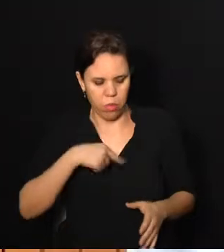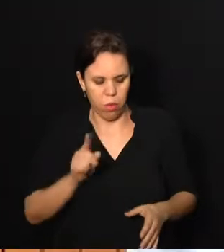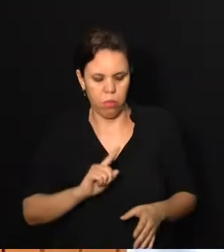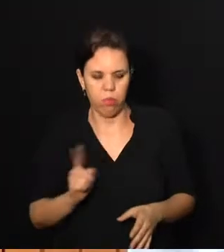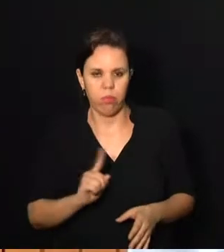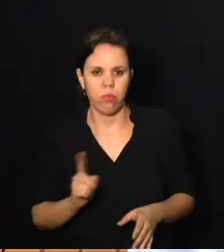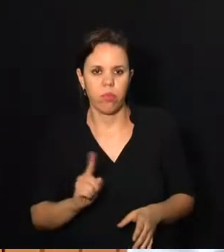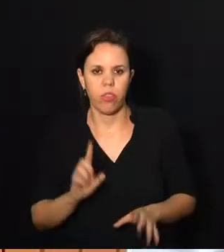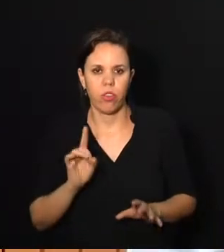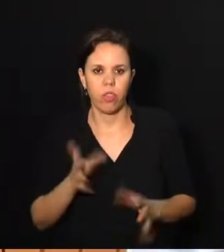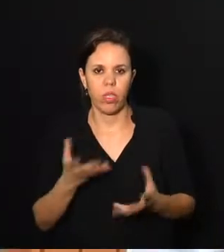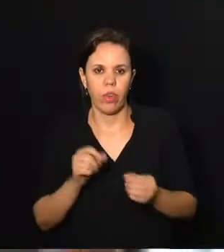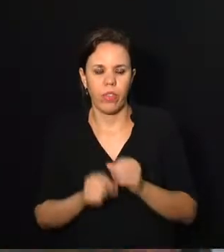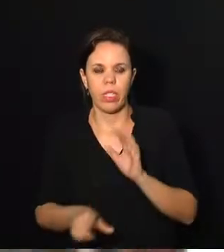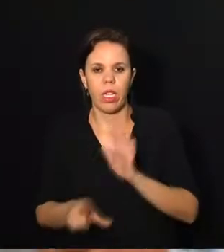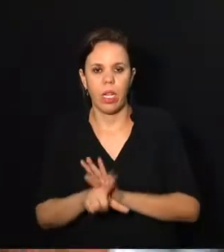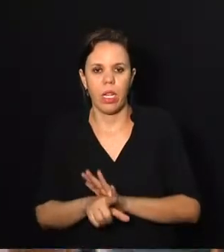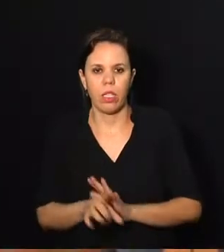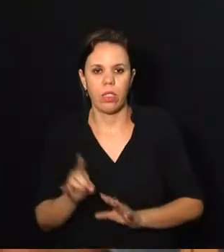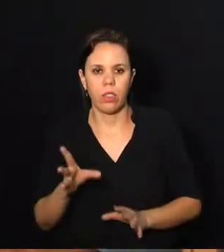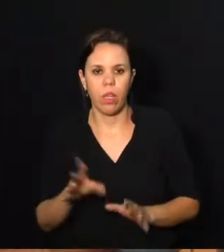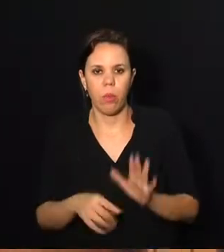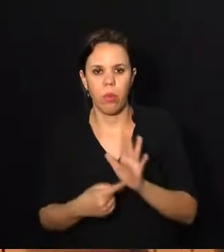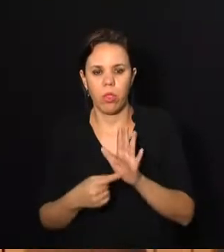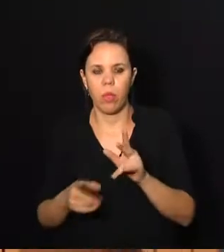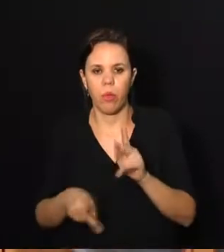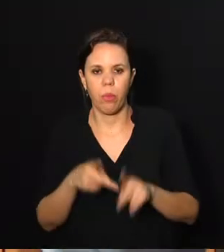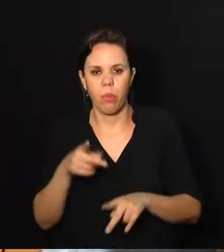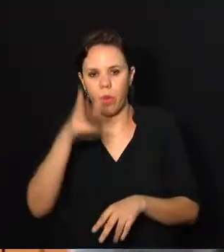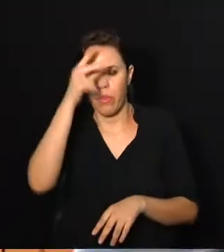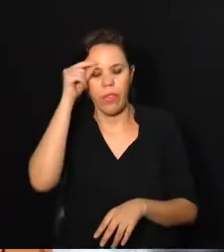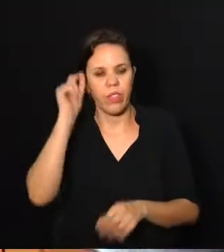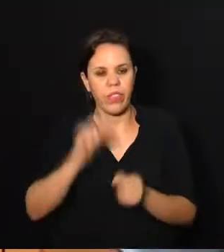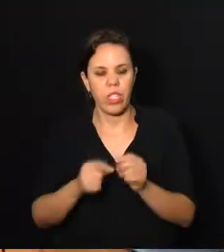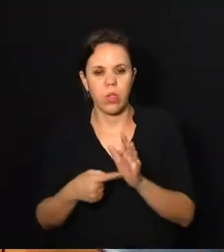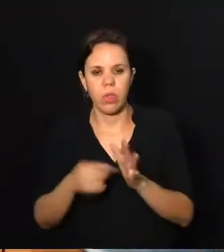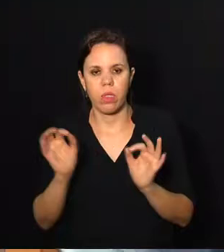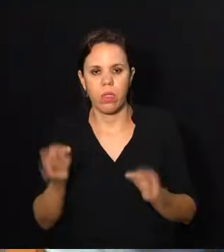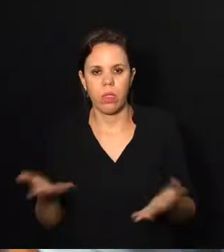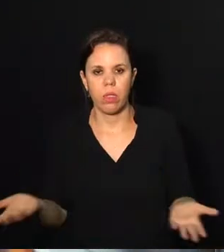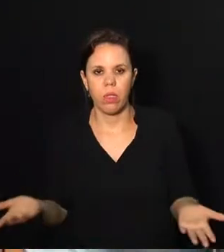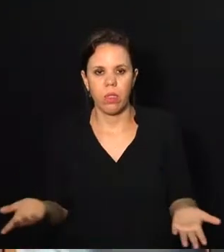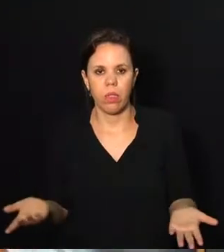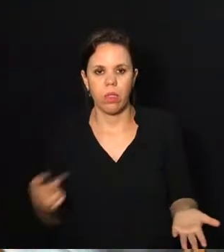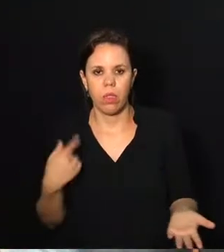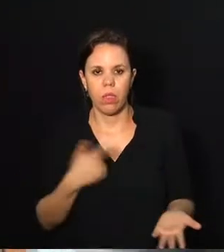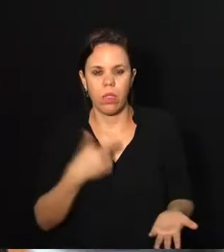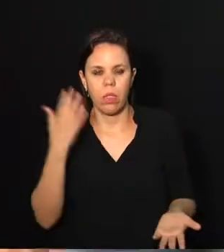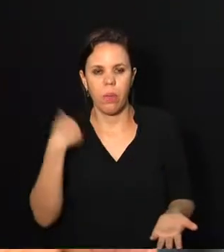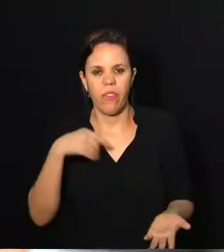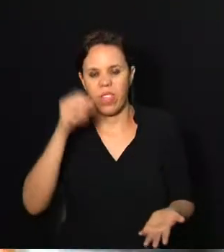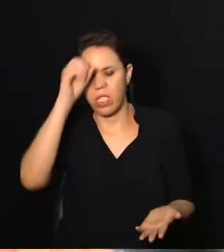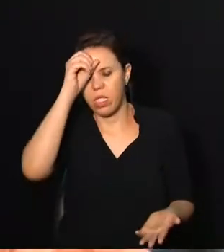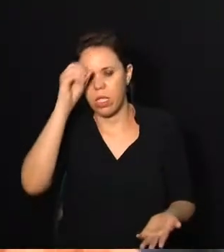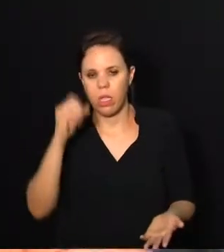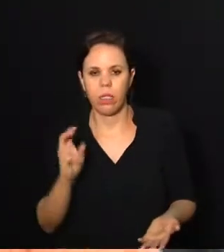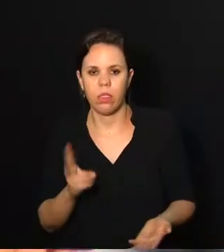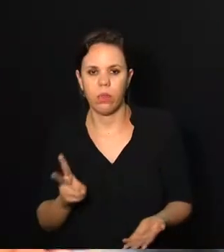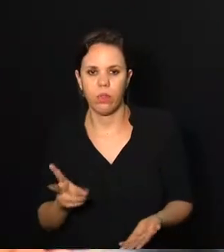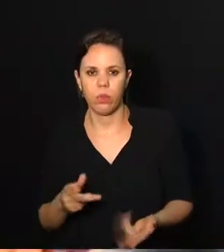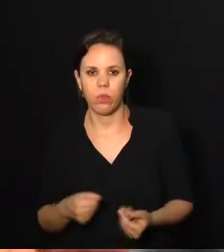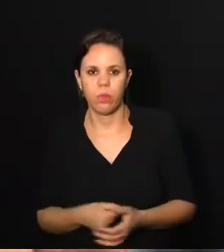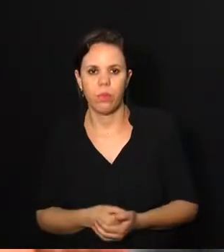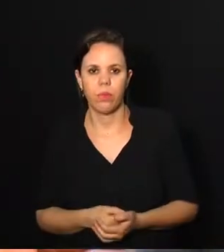não, eu só quero fazer lei e eu quero mostrar para o prefeito que ele tem que fazer as coisas certinho. Só que nós sabemos fazer de cor e salteado isso